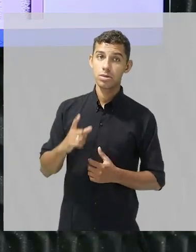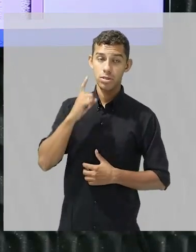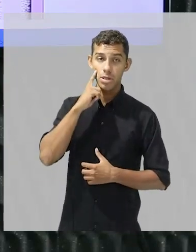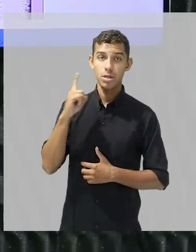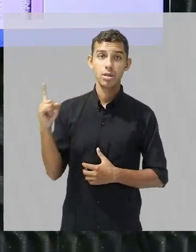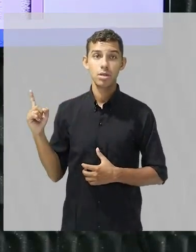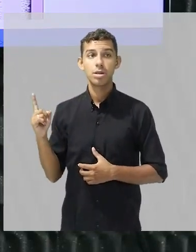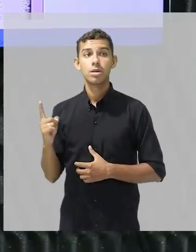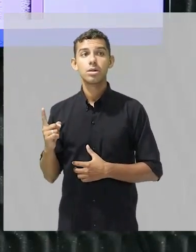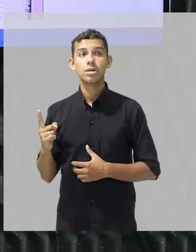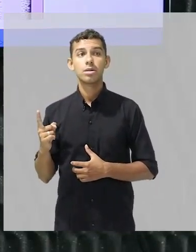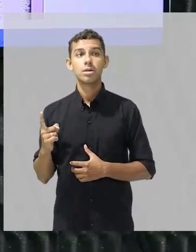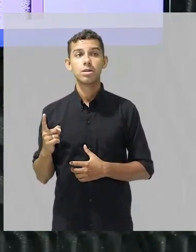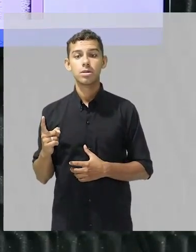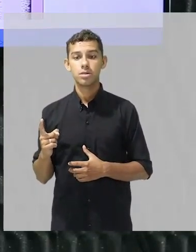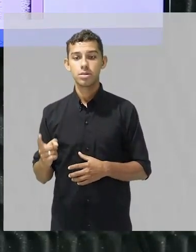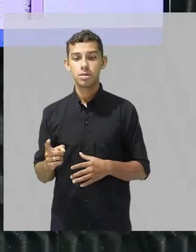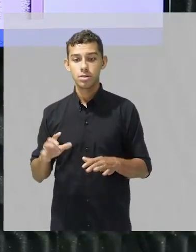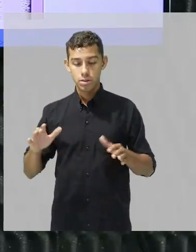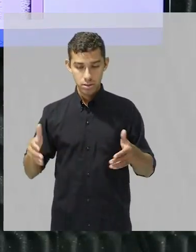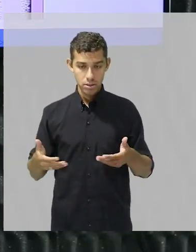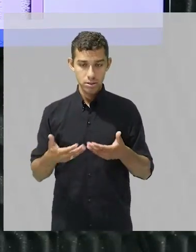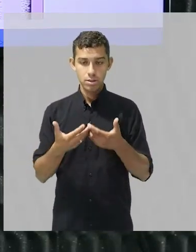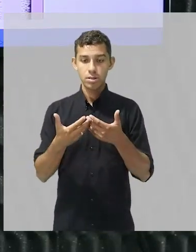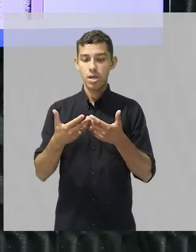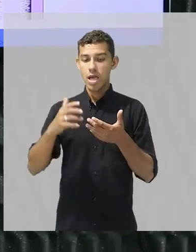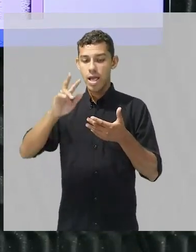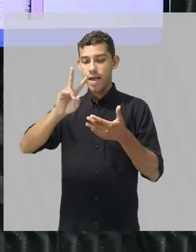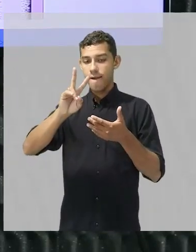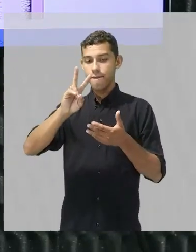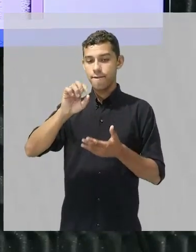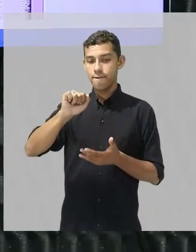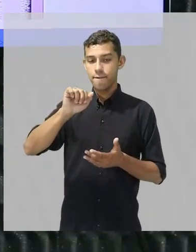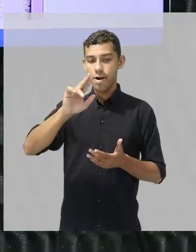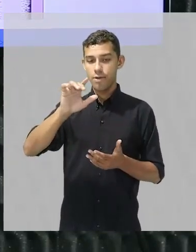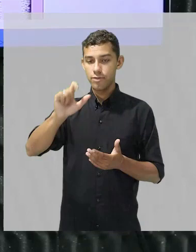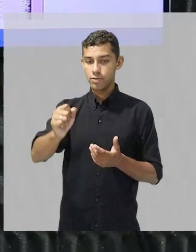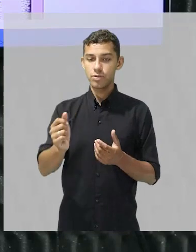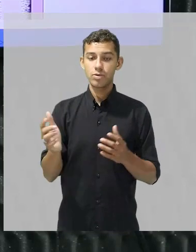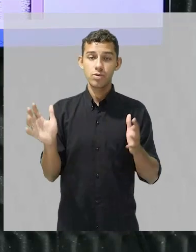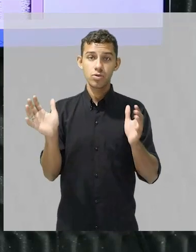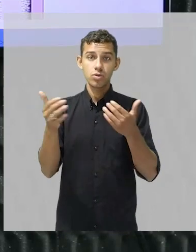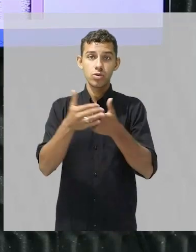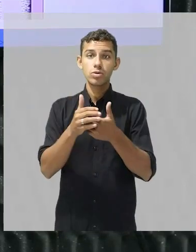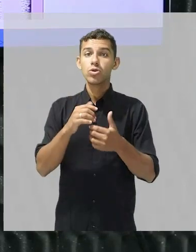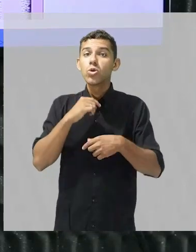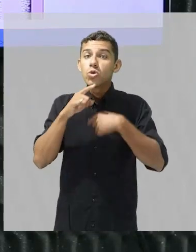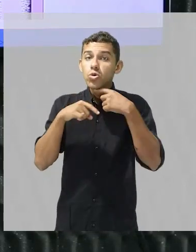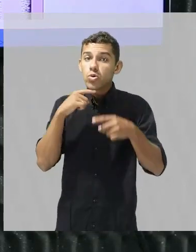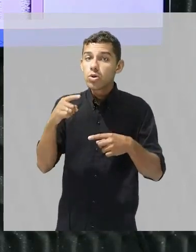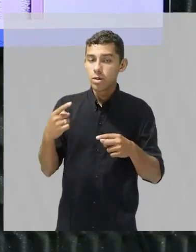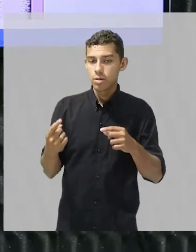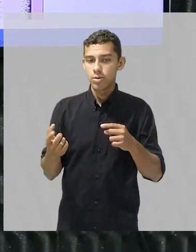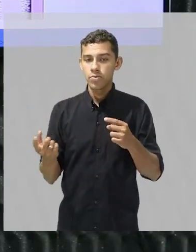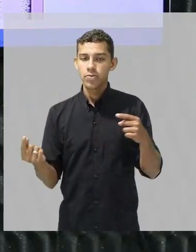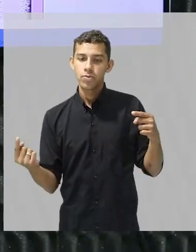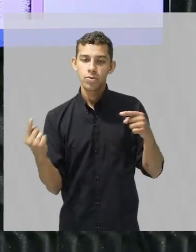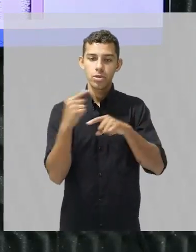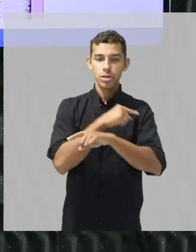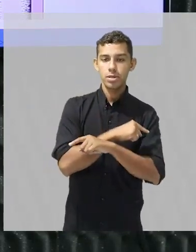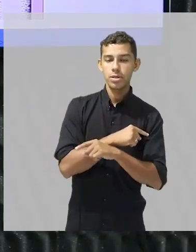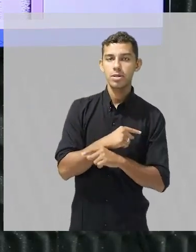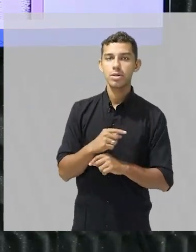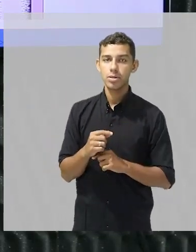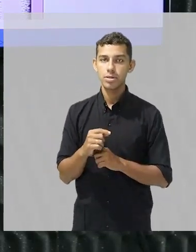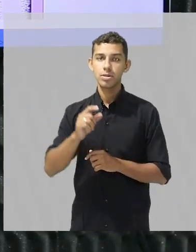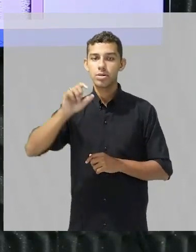gravidade, na mesma hora, ó, essas válvulas elas vão se fechar, impedindo o refluxo, ou seja,